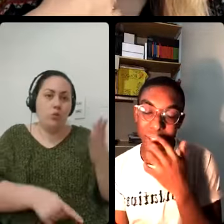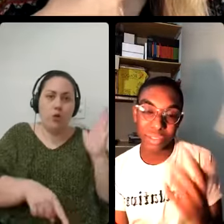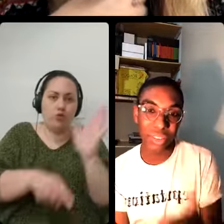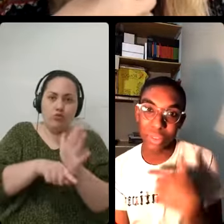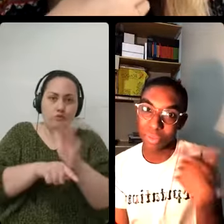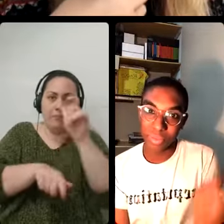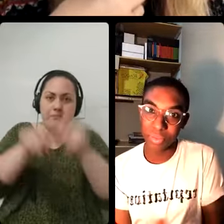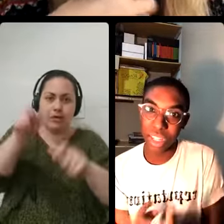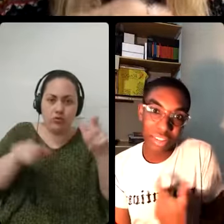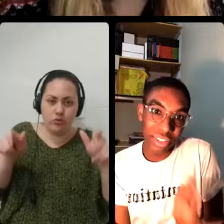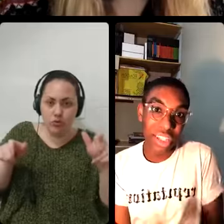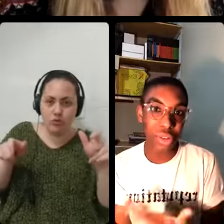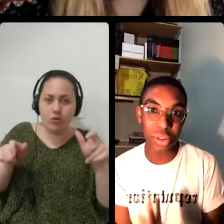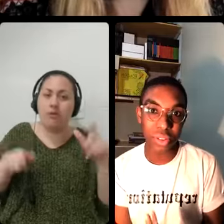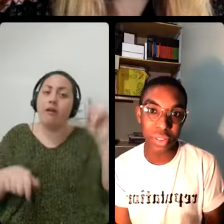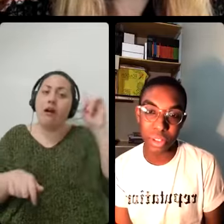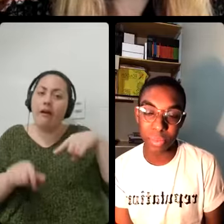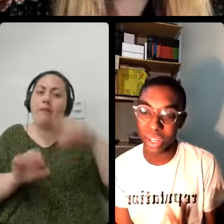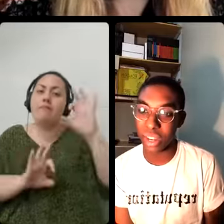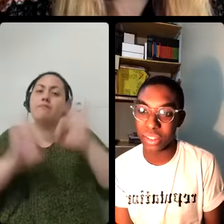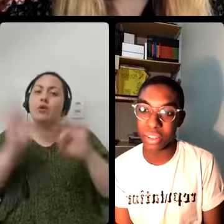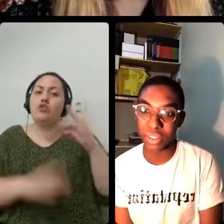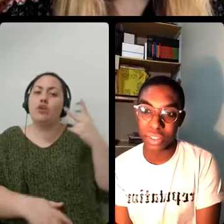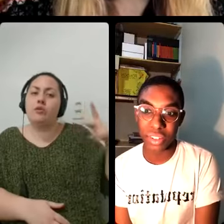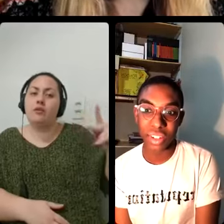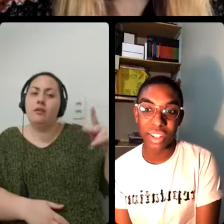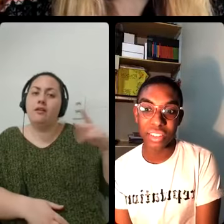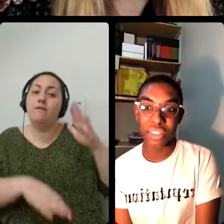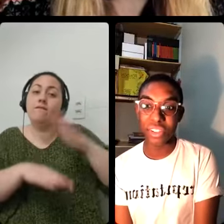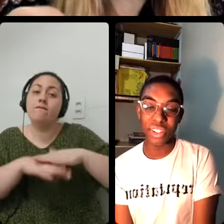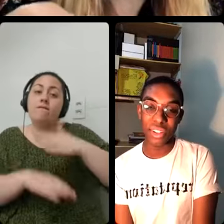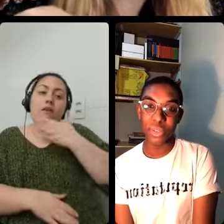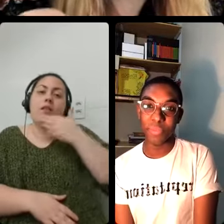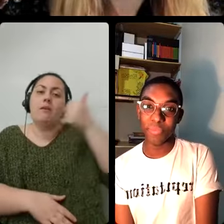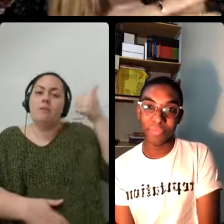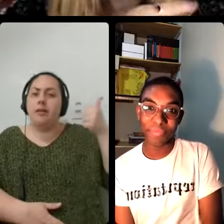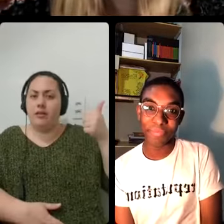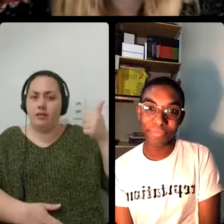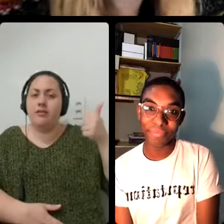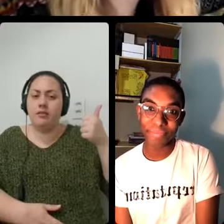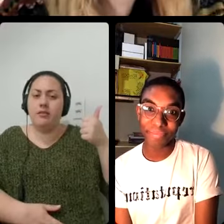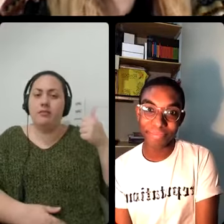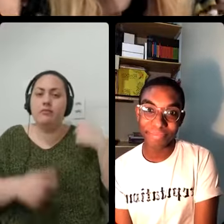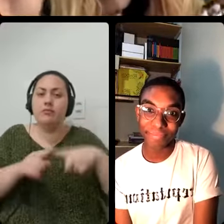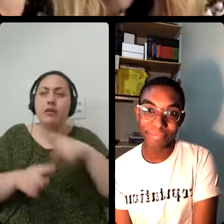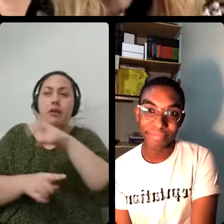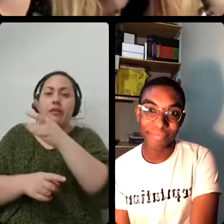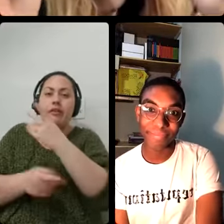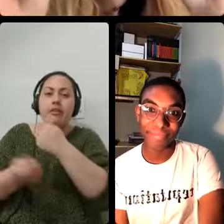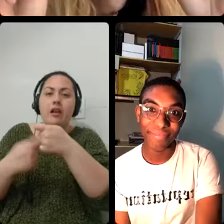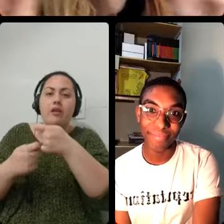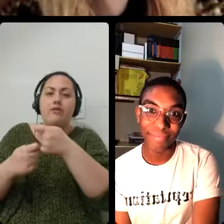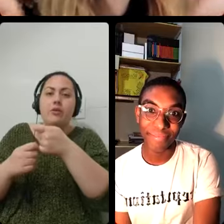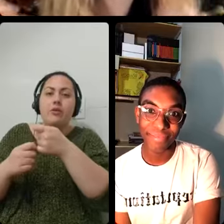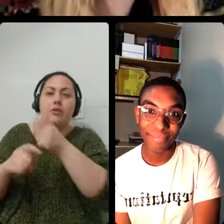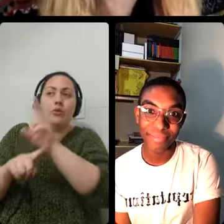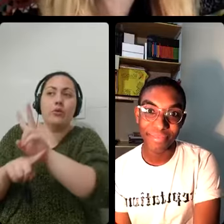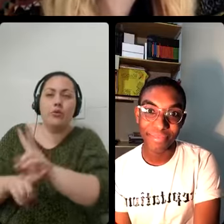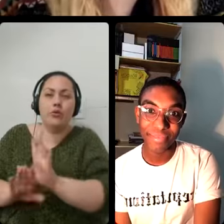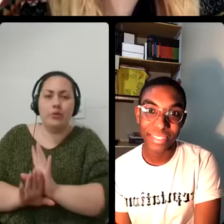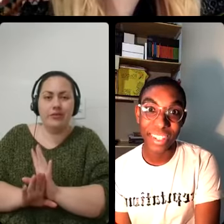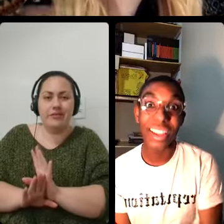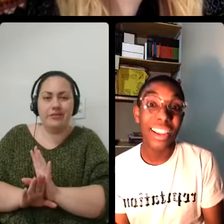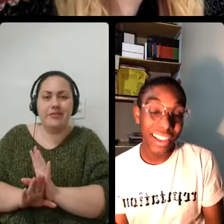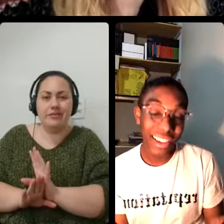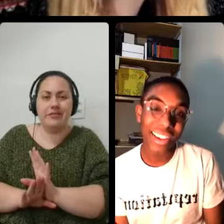continue, né? Então, é vantajoso, sim, para eles, talvez, né? Fazer Quase isso. que como aí ficasse uma lógica de se justifica,